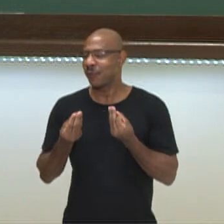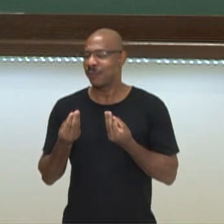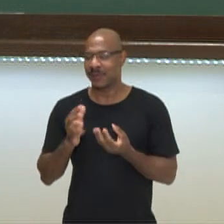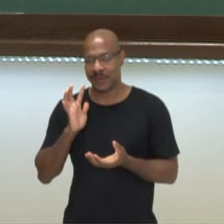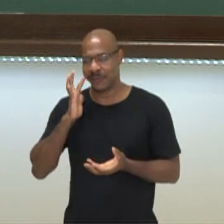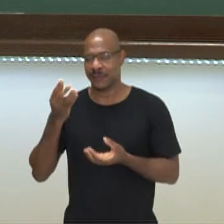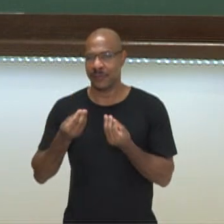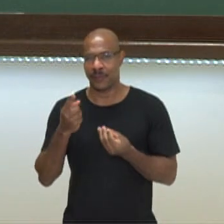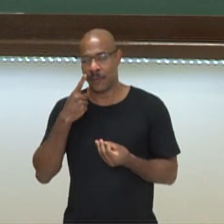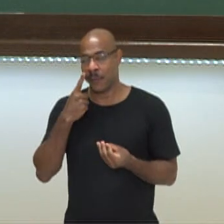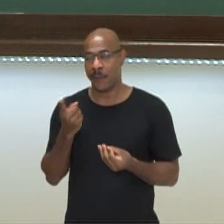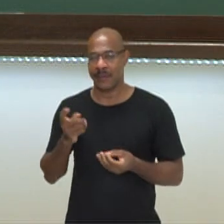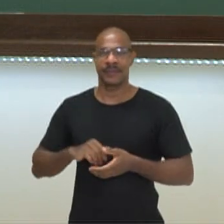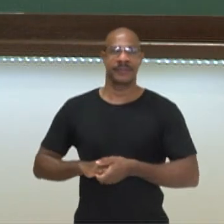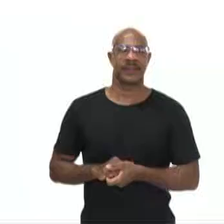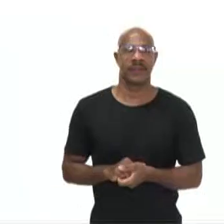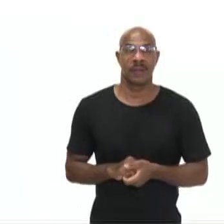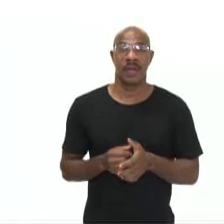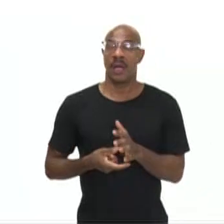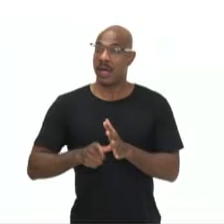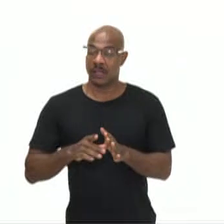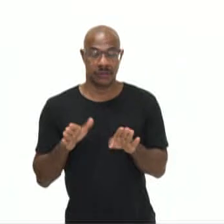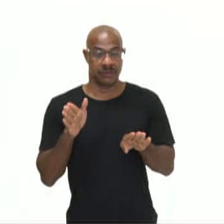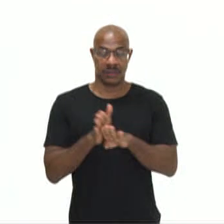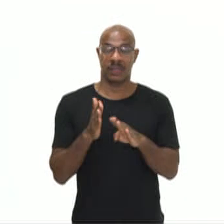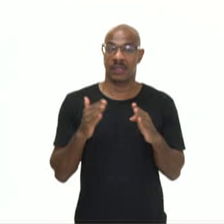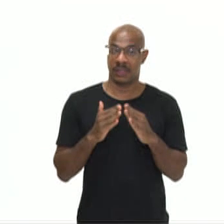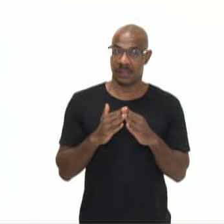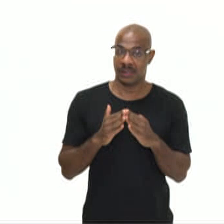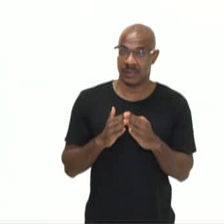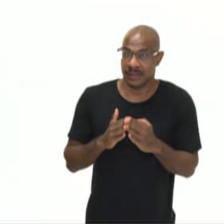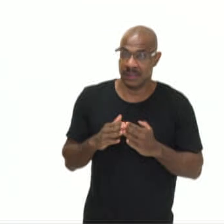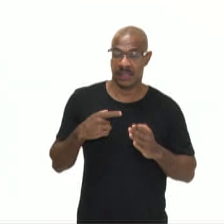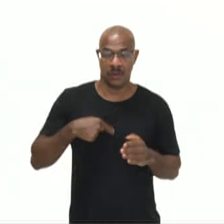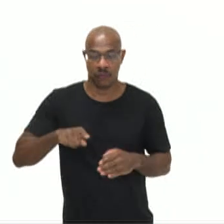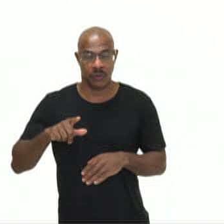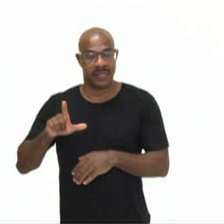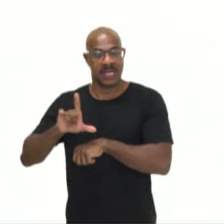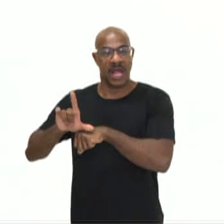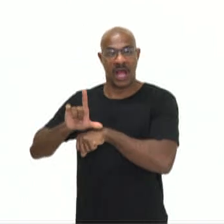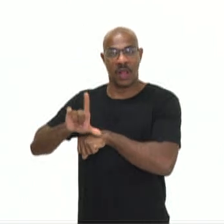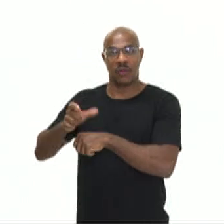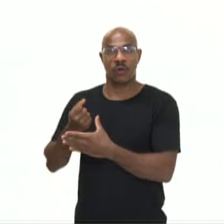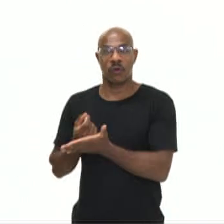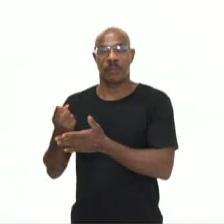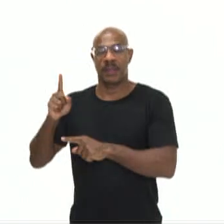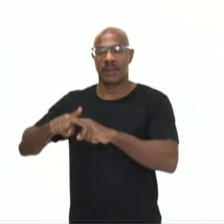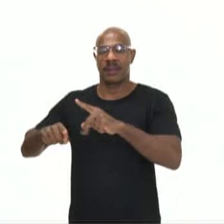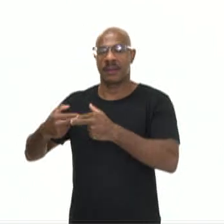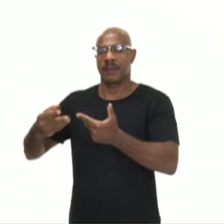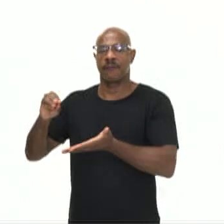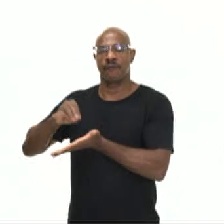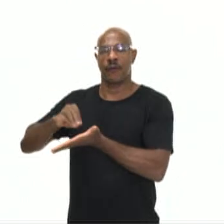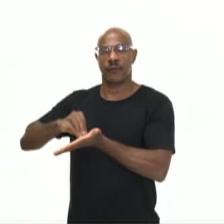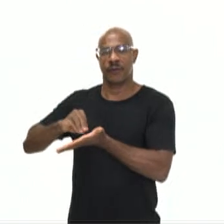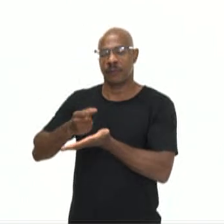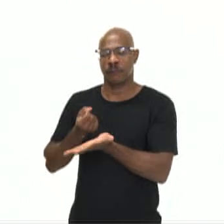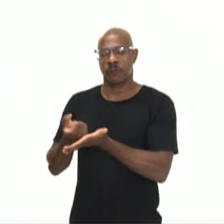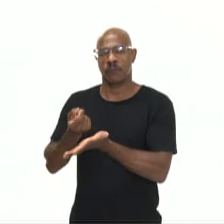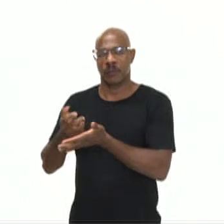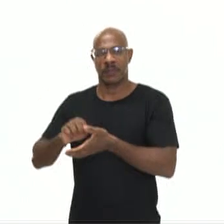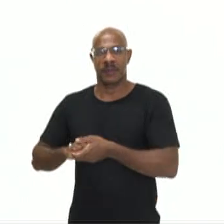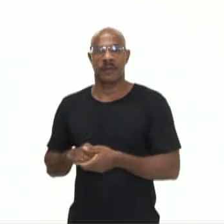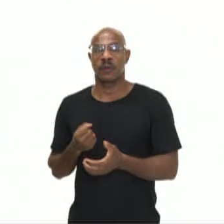segunda parte aqui, ó. Mas antes de chegar em casa, passei na papelaria para comprar um material que estava faltando,